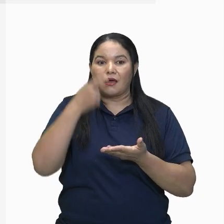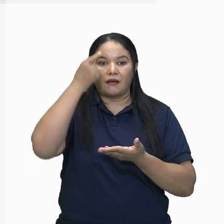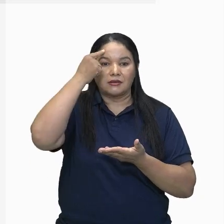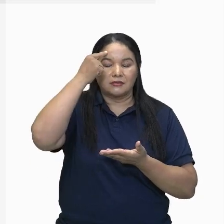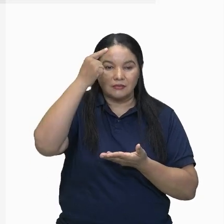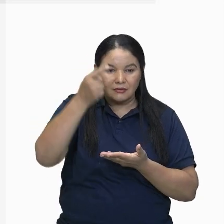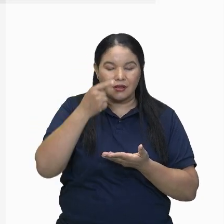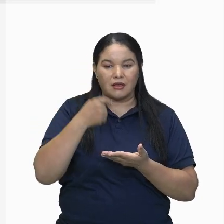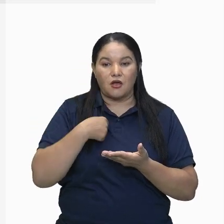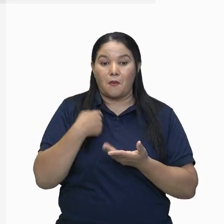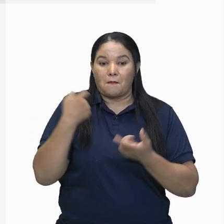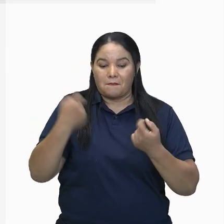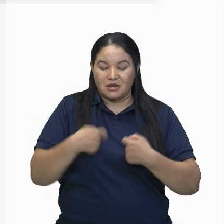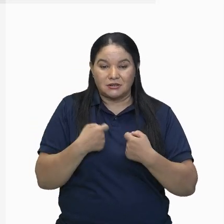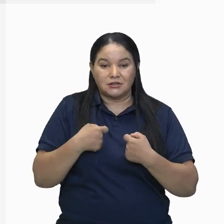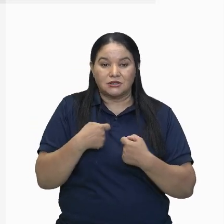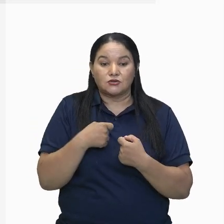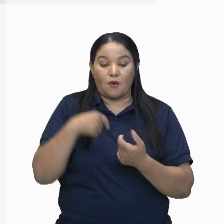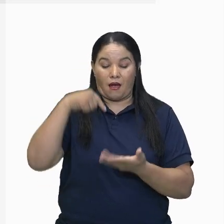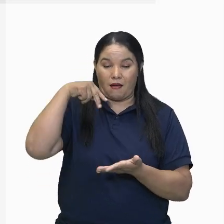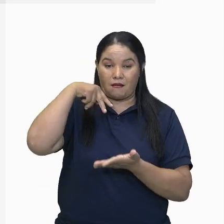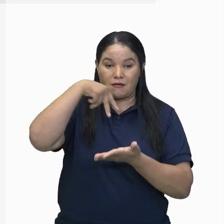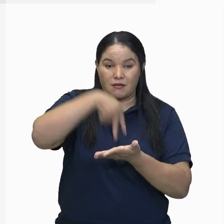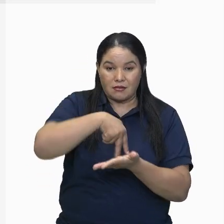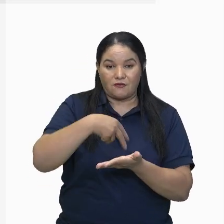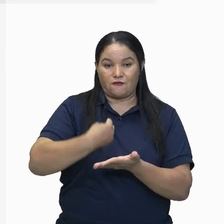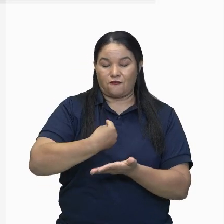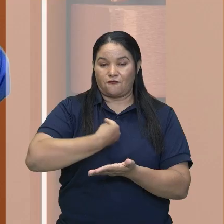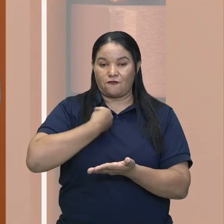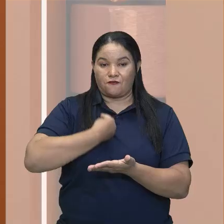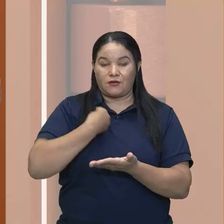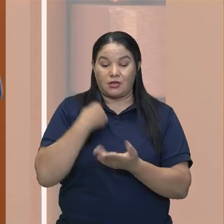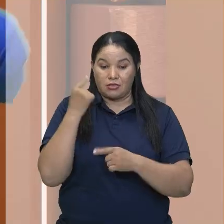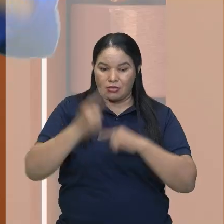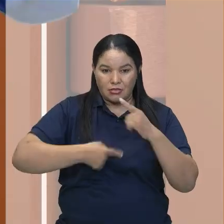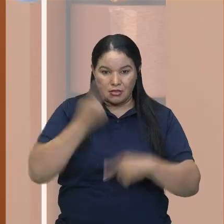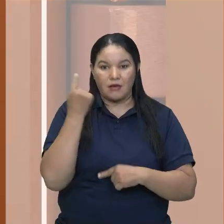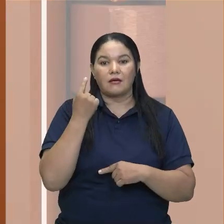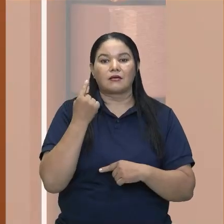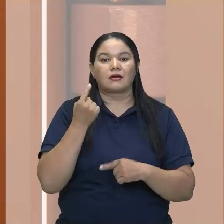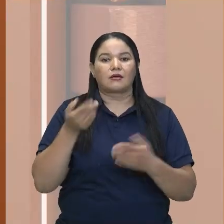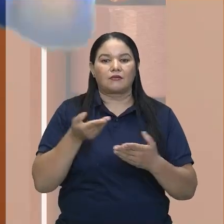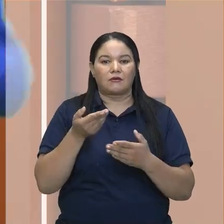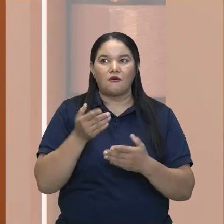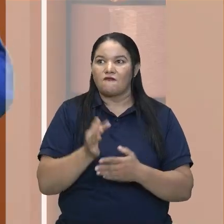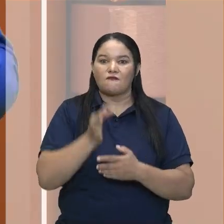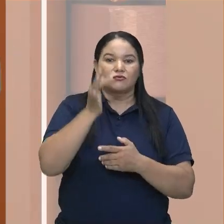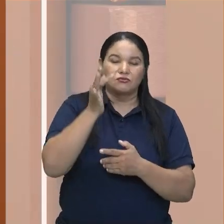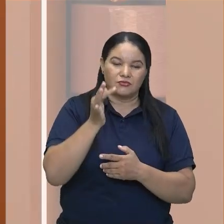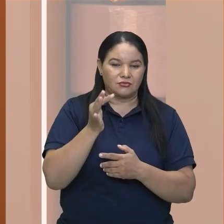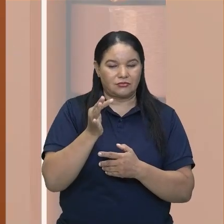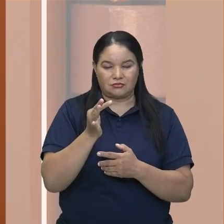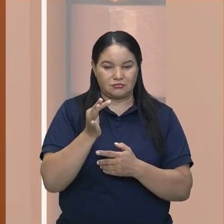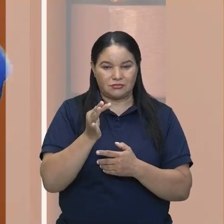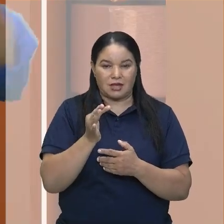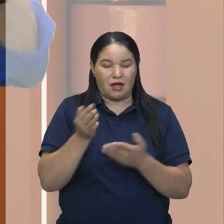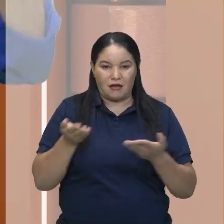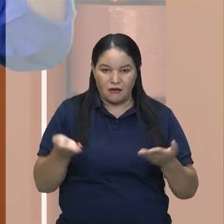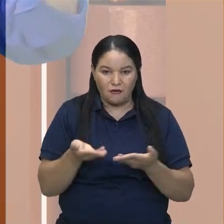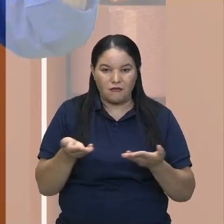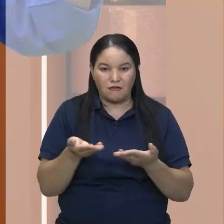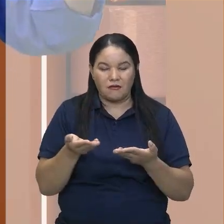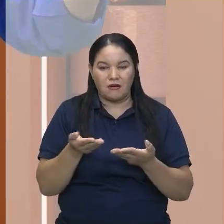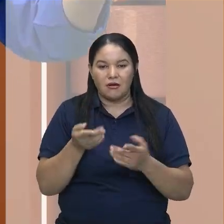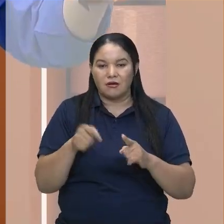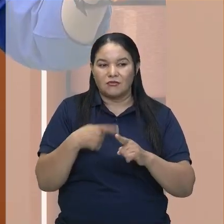Eu tenho que me superar aonde? Aqui, agora. Não é lá no futuro, não. Porque talvez